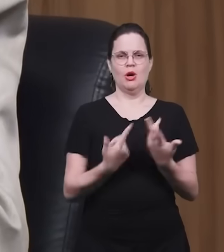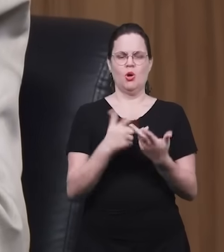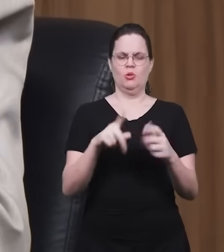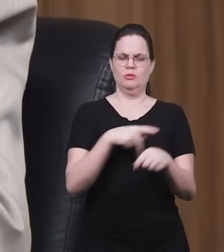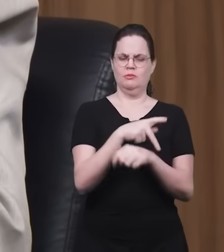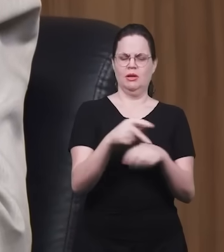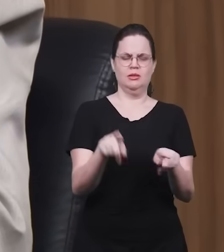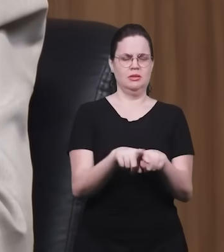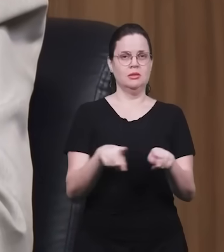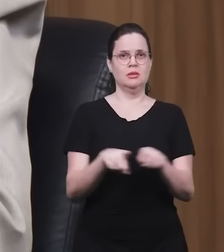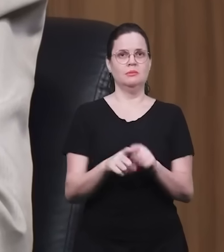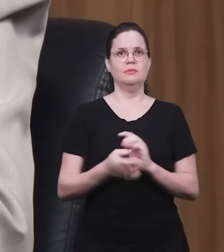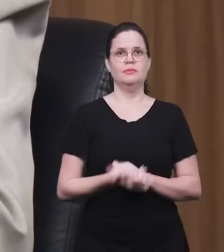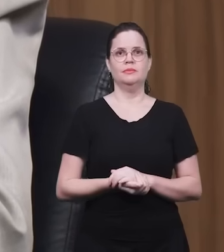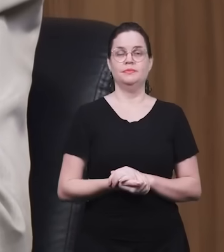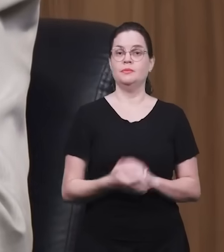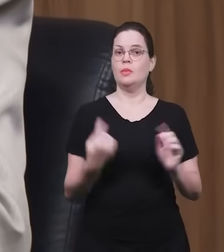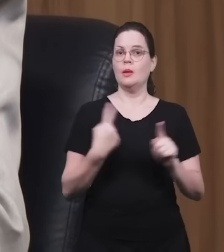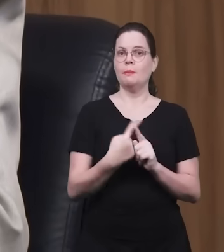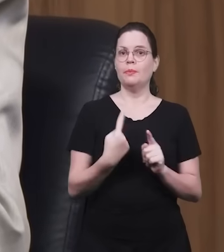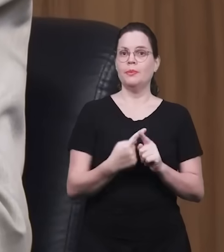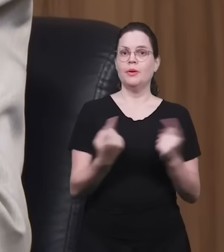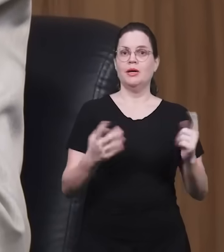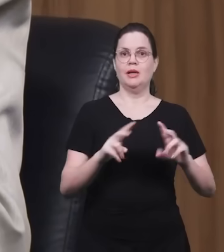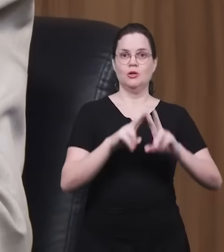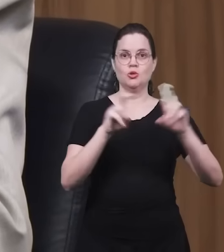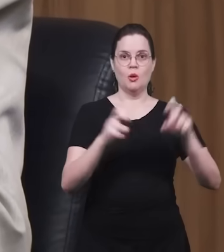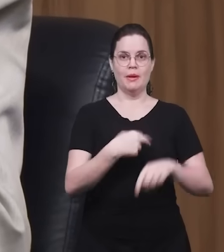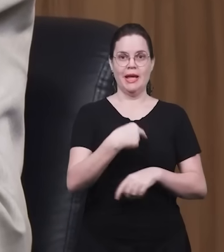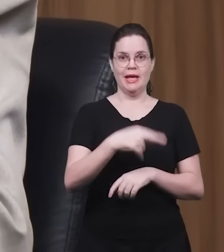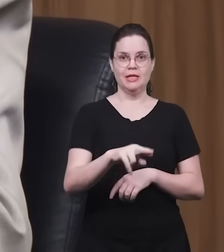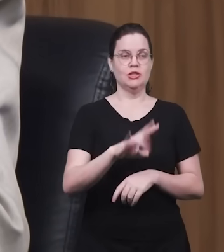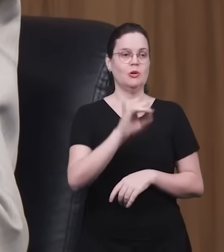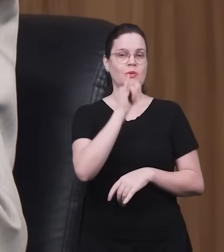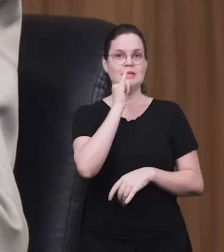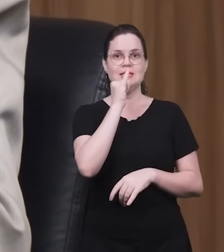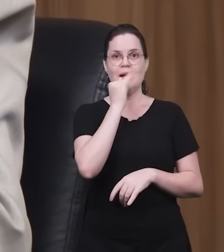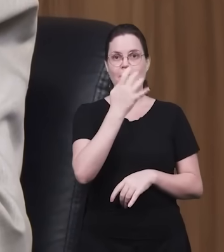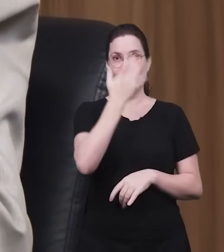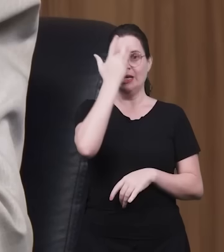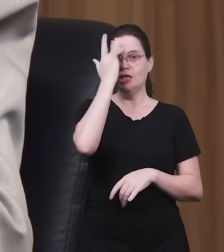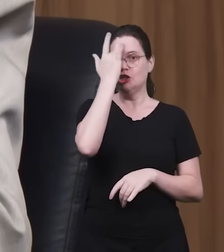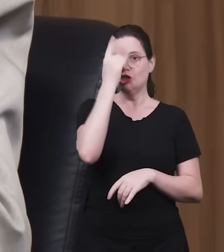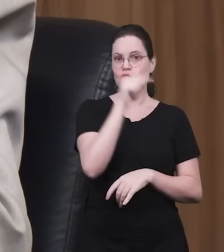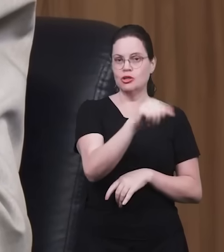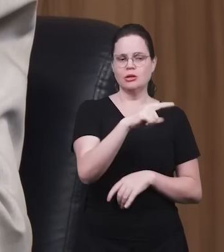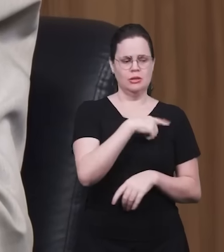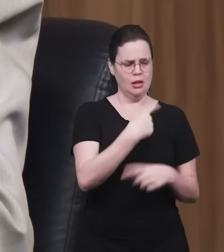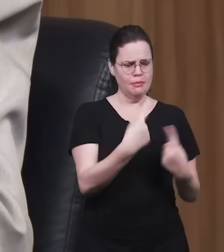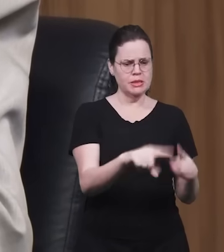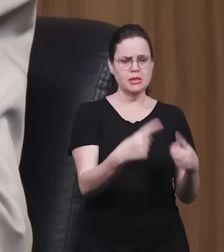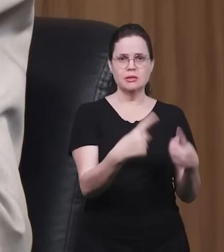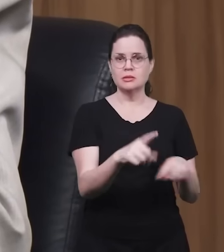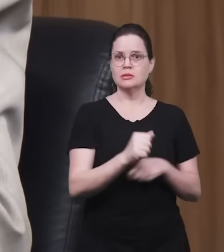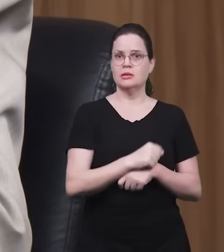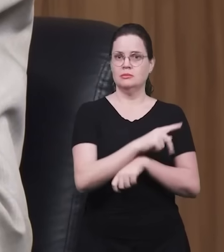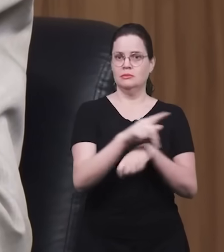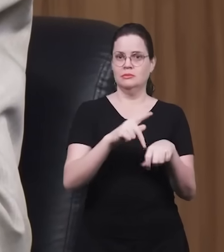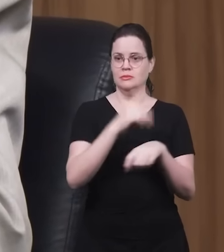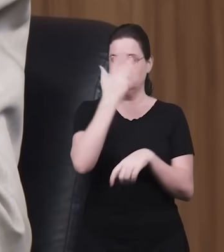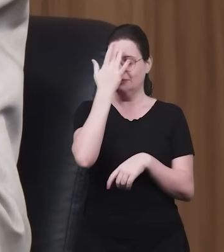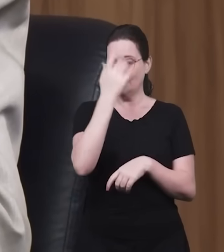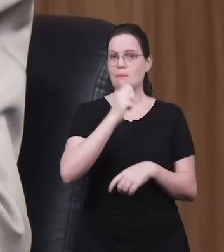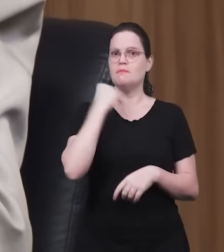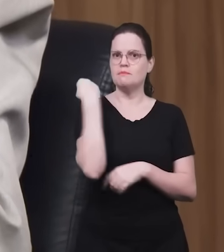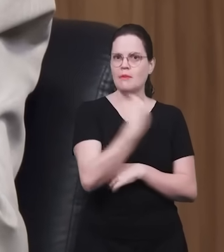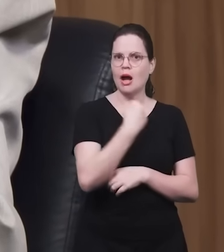é até natural. O sistema religioso, né? Na Índia, é uma perseguição, é uma coisa fora do comum,